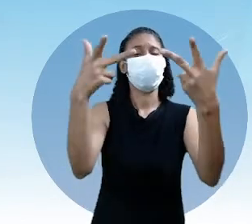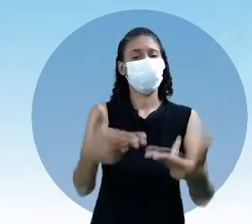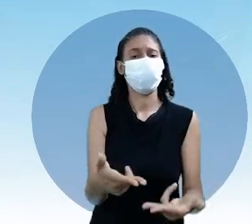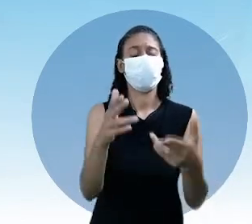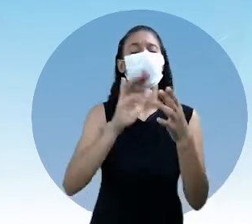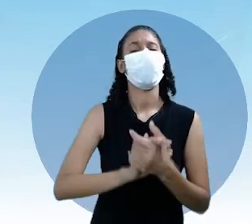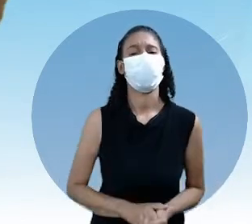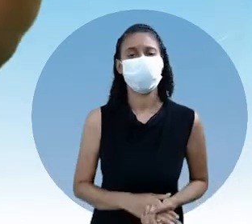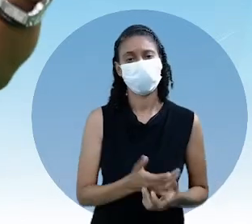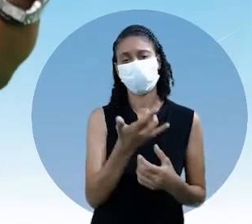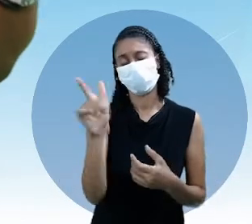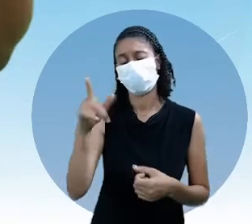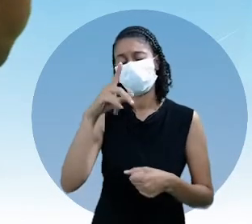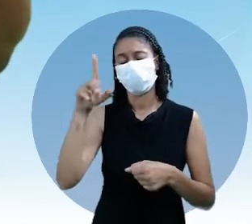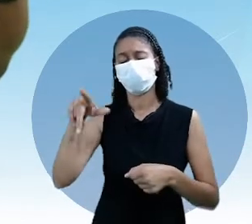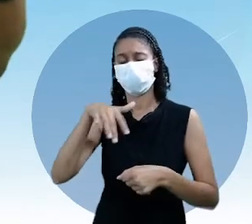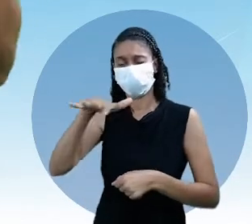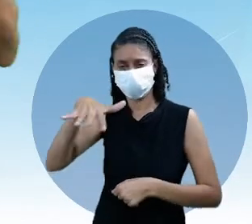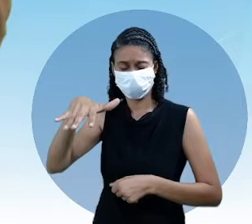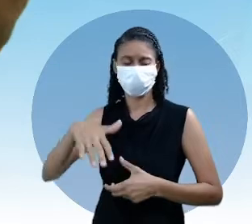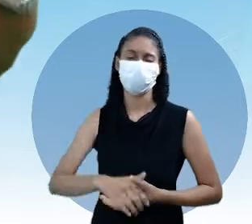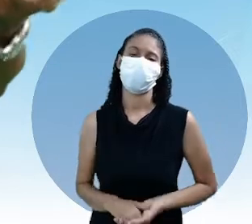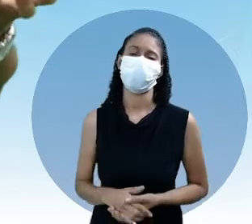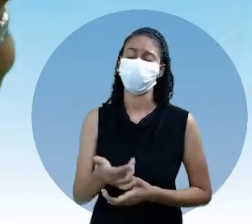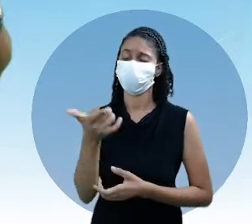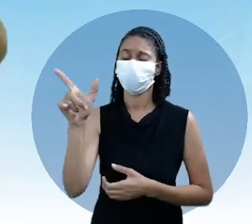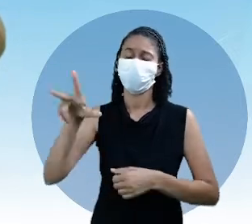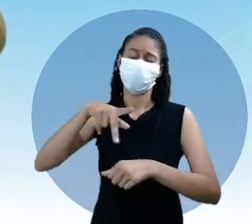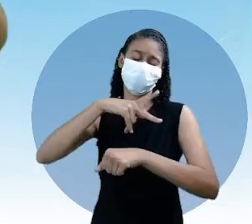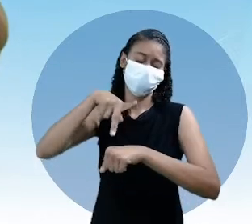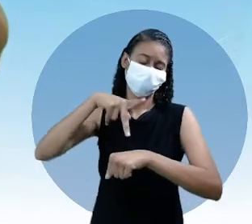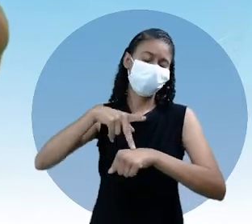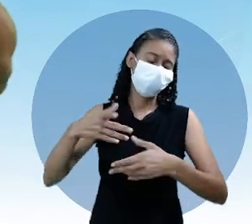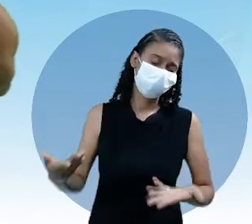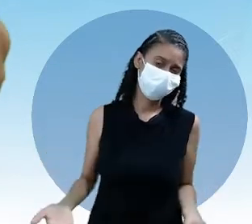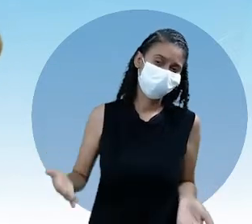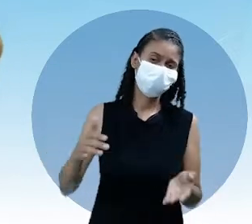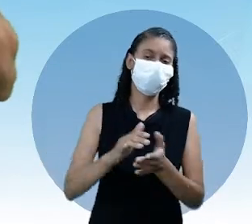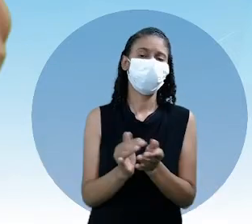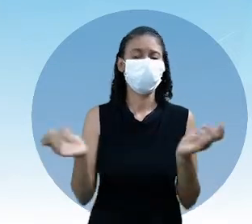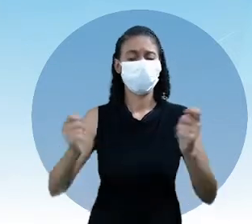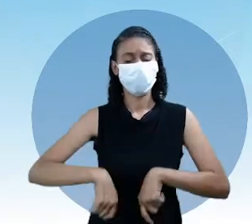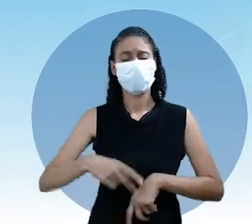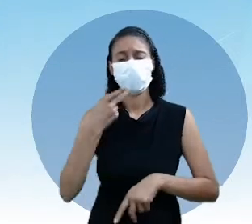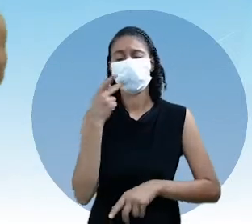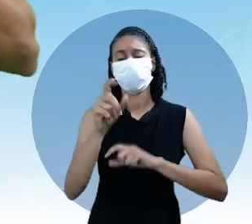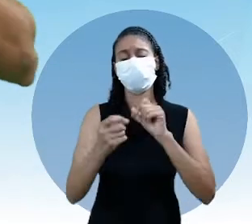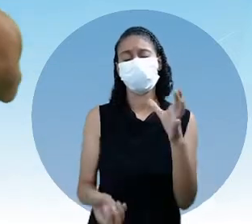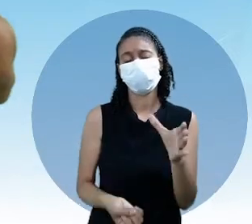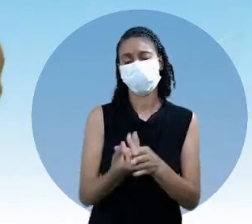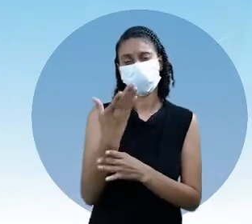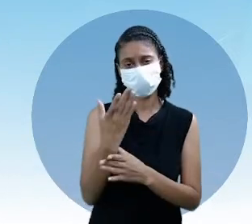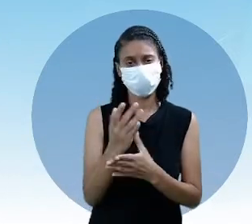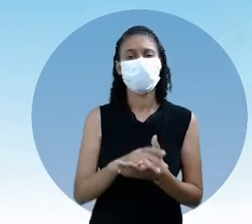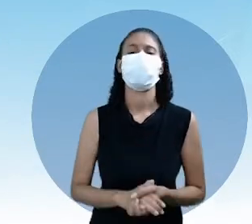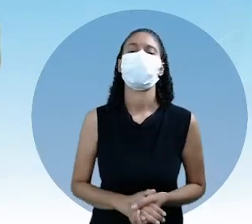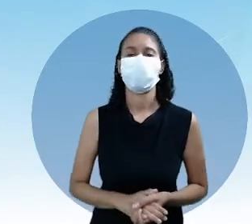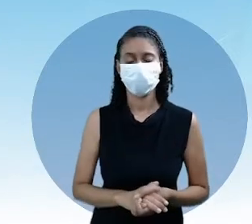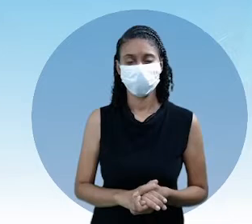desenvolvimento, né, de outras regiões, de outros países, certo? Então a gente pode dizer que surge aí como um grande